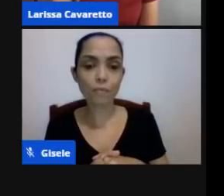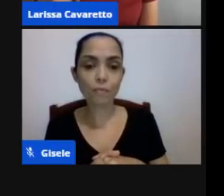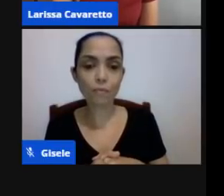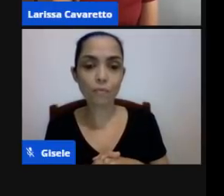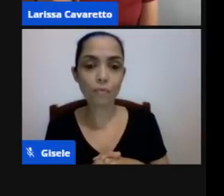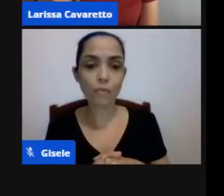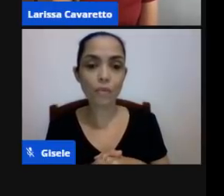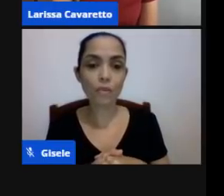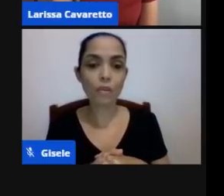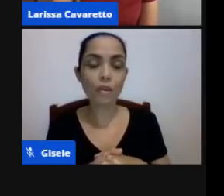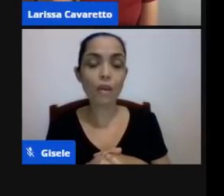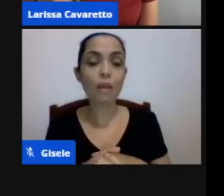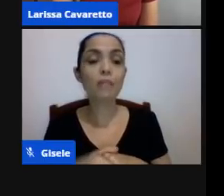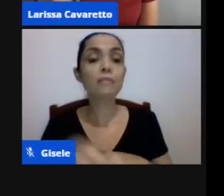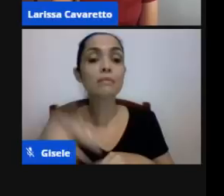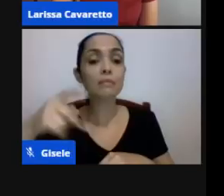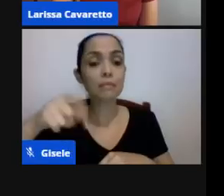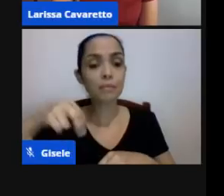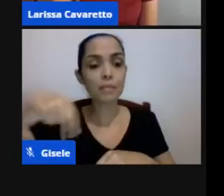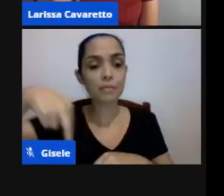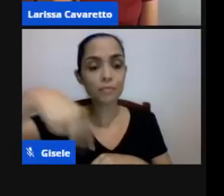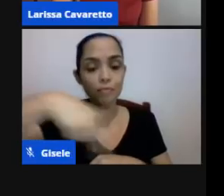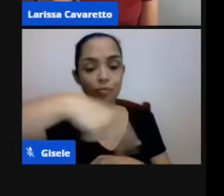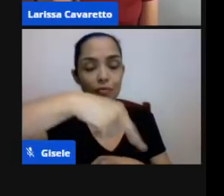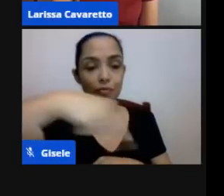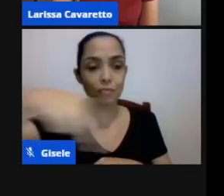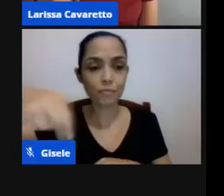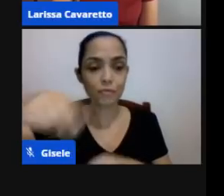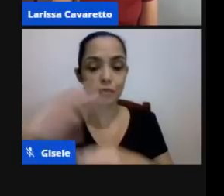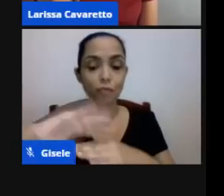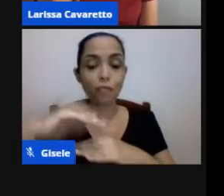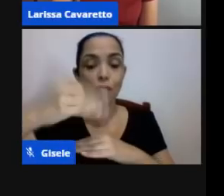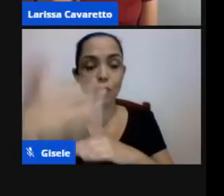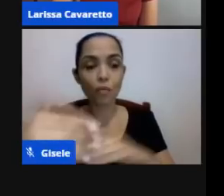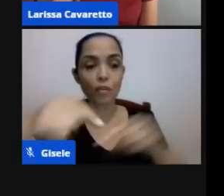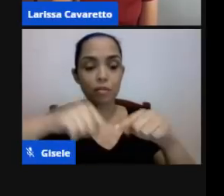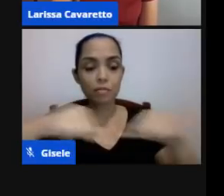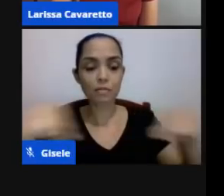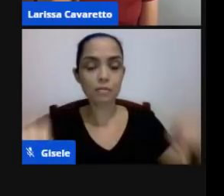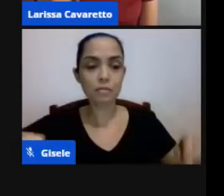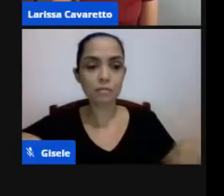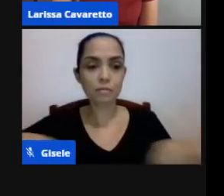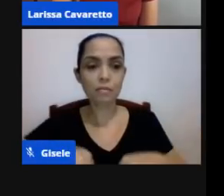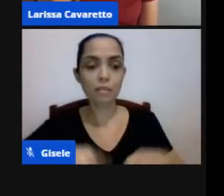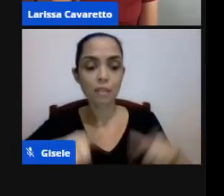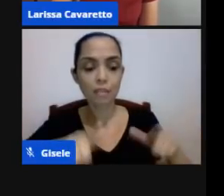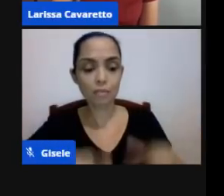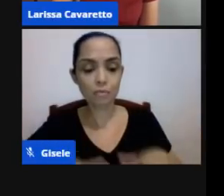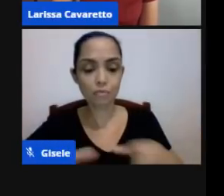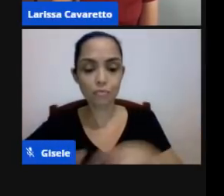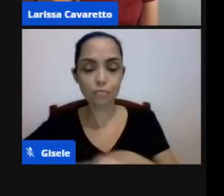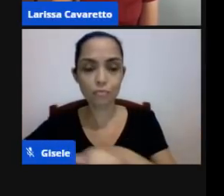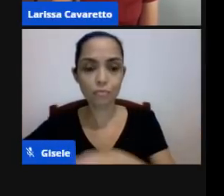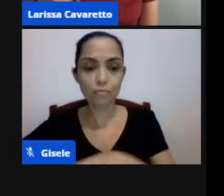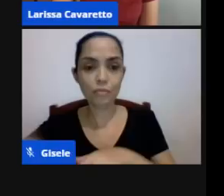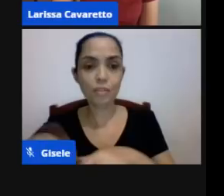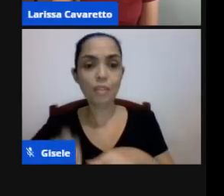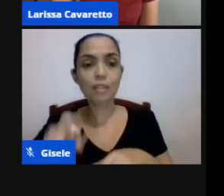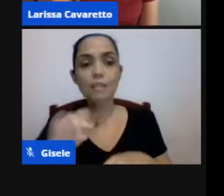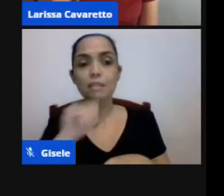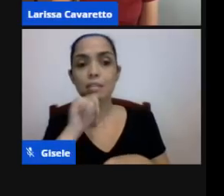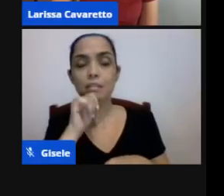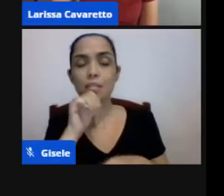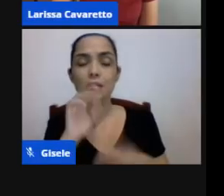Nos corredores também tem que ser tomadas essas medidas. Fazer demarcações no chão, né? Escolas que têm elevadores, por